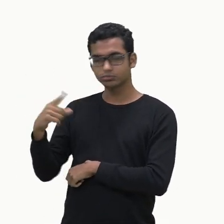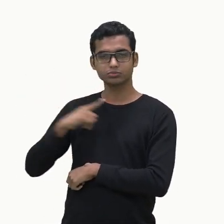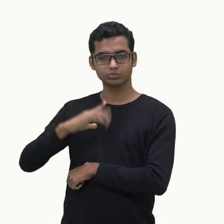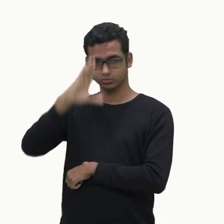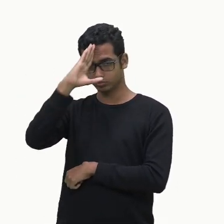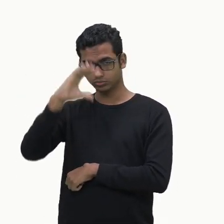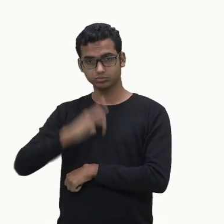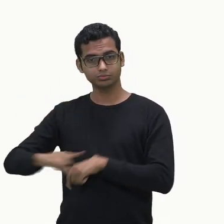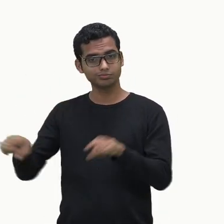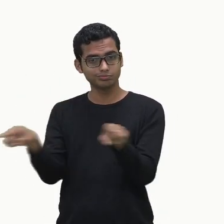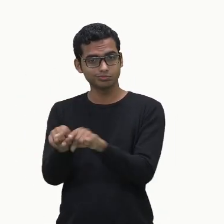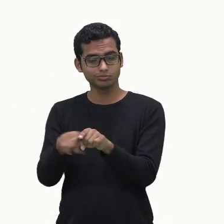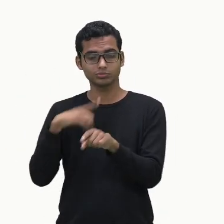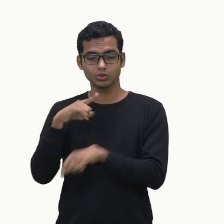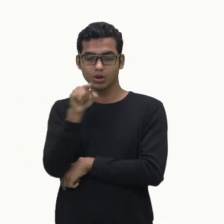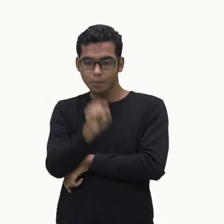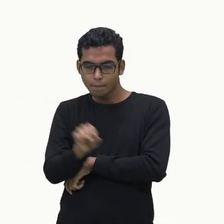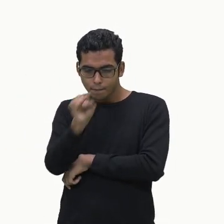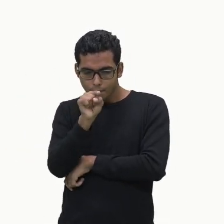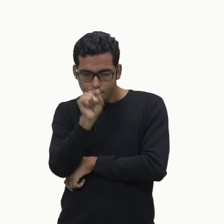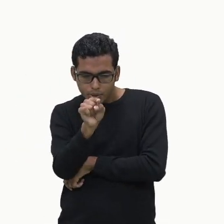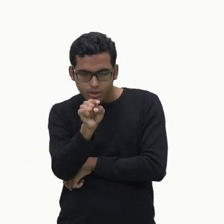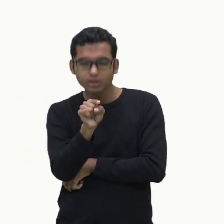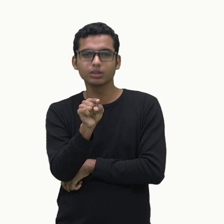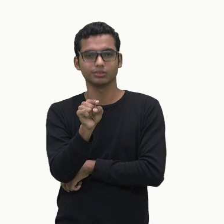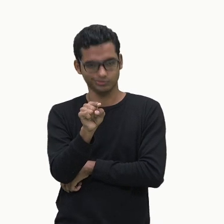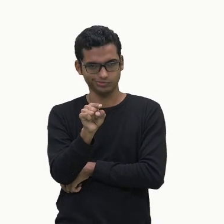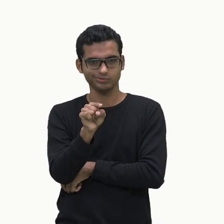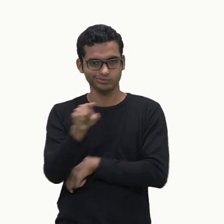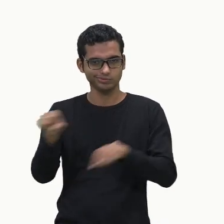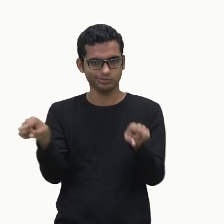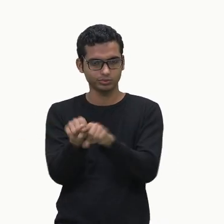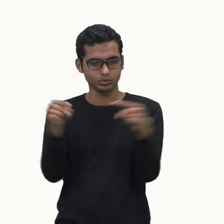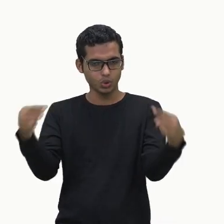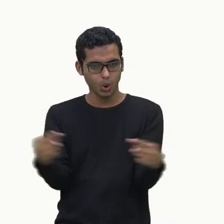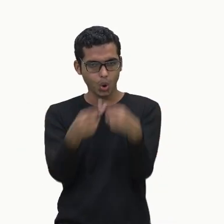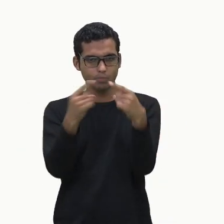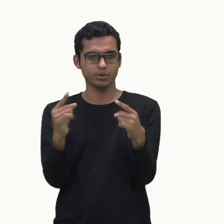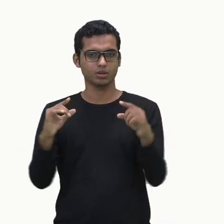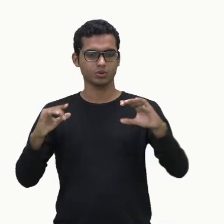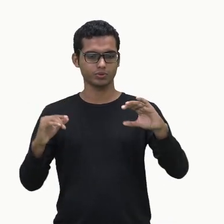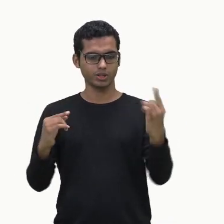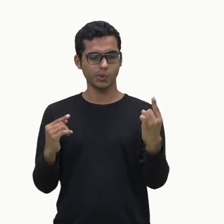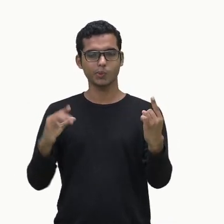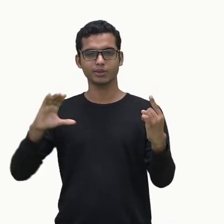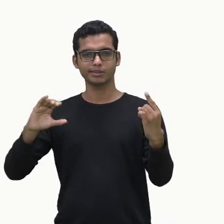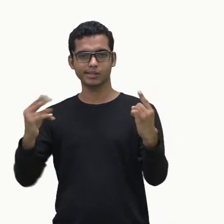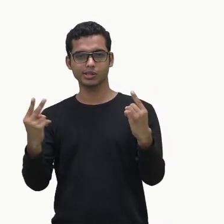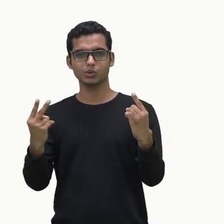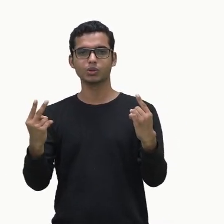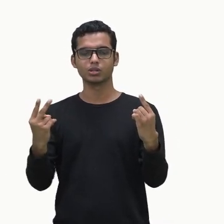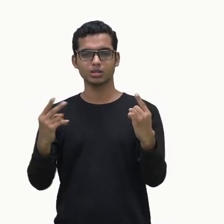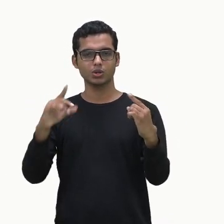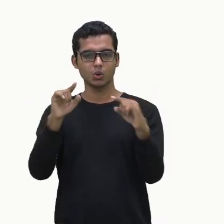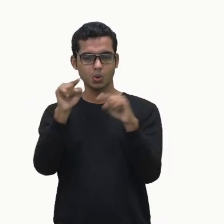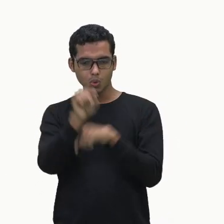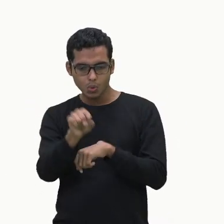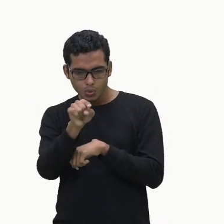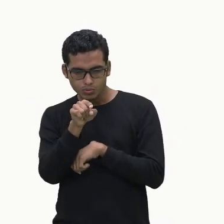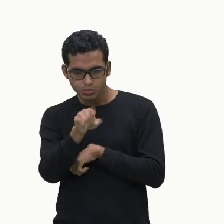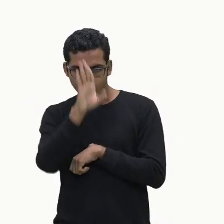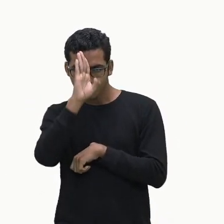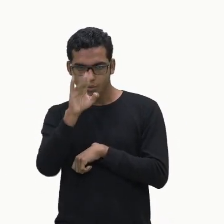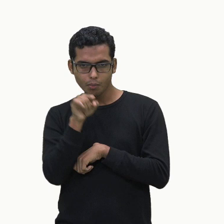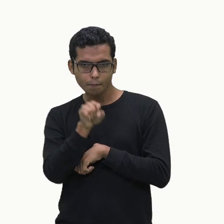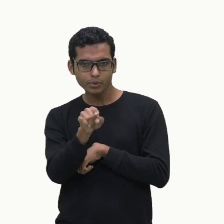também, coincide ali com o centro do C1, com a circunferência 1, e como ele possui um raio